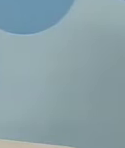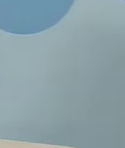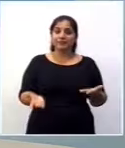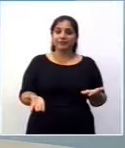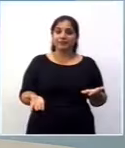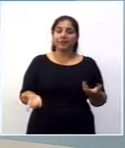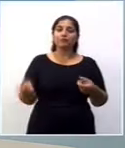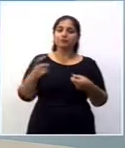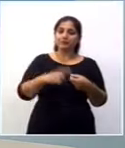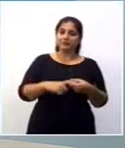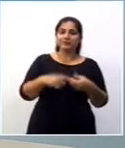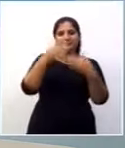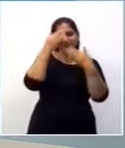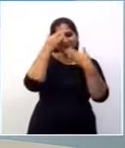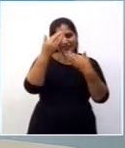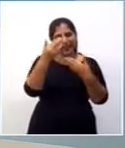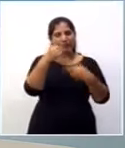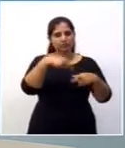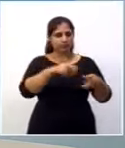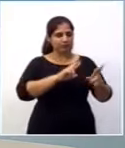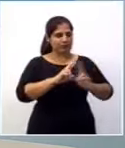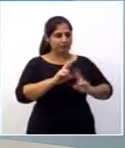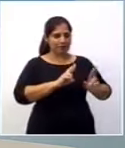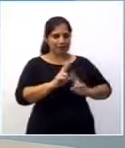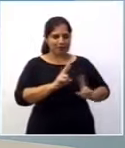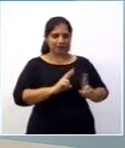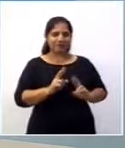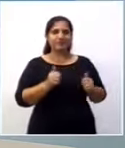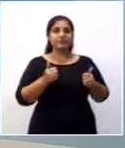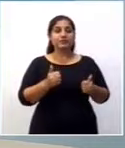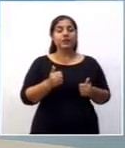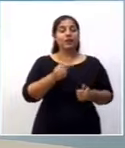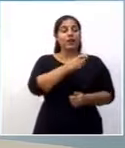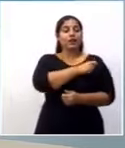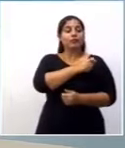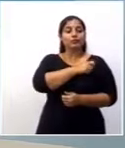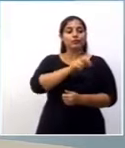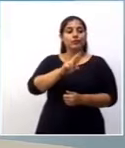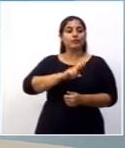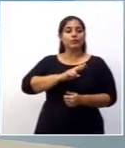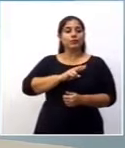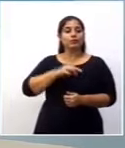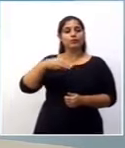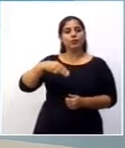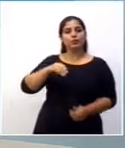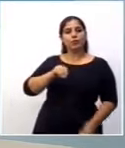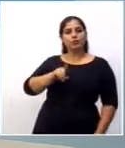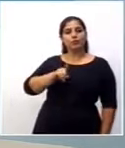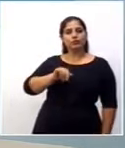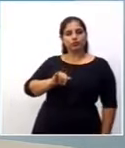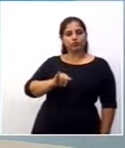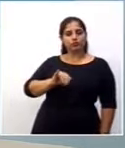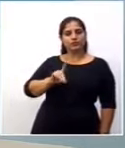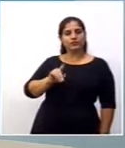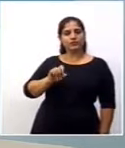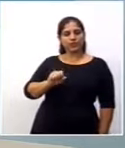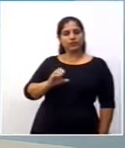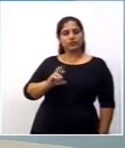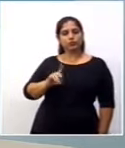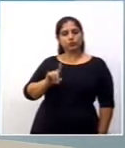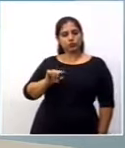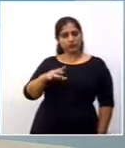estamos de volta. Obrigada aí pelas contribuições. Teve um aluno que colocou Mogi das Cruzes, Gaspar